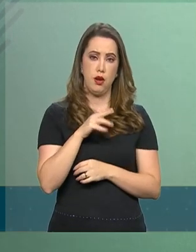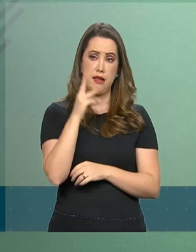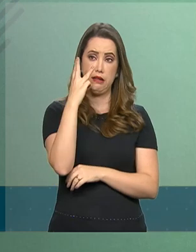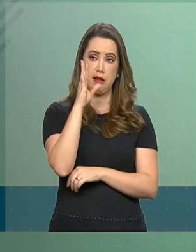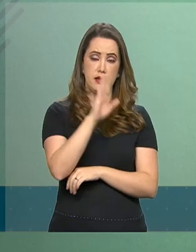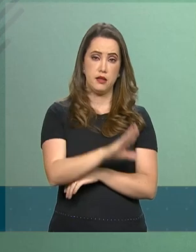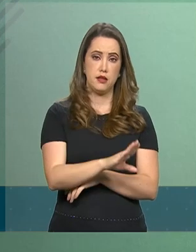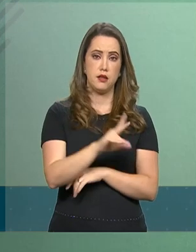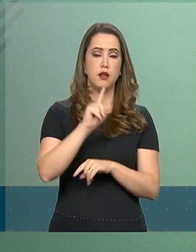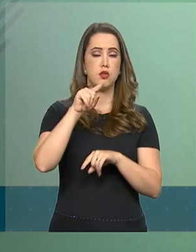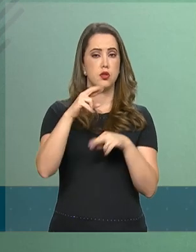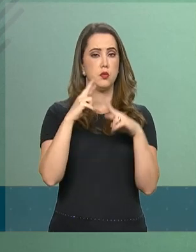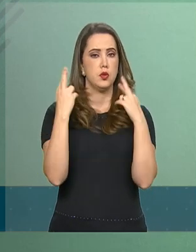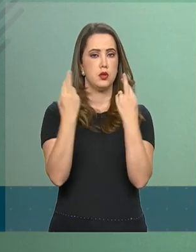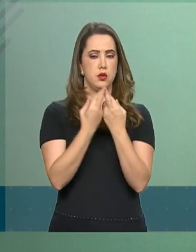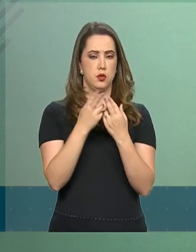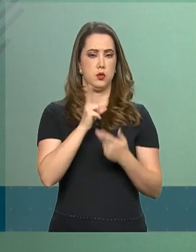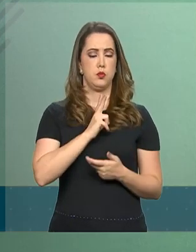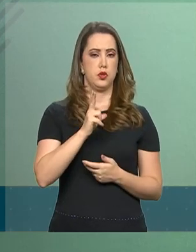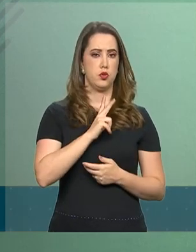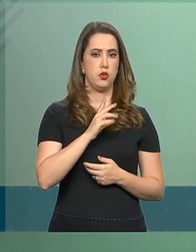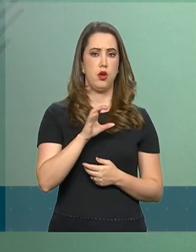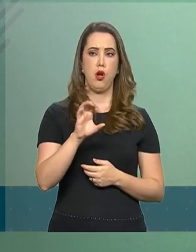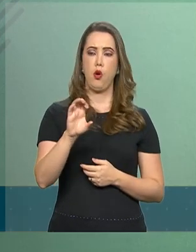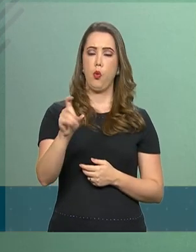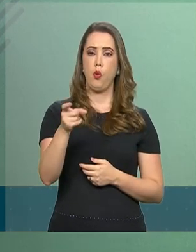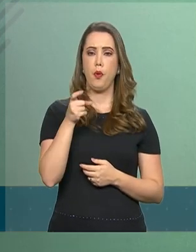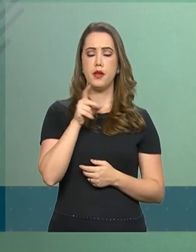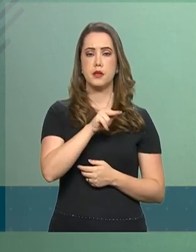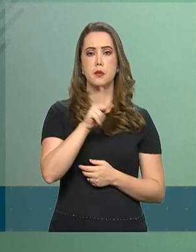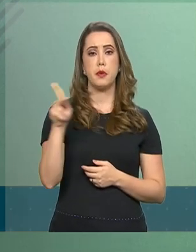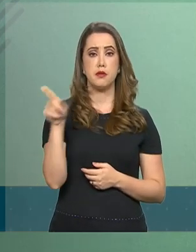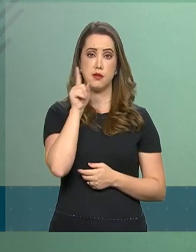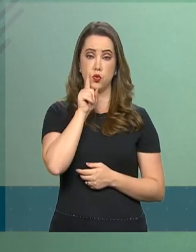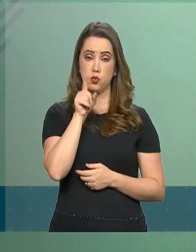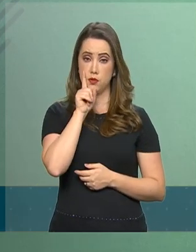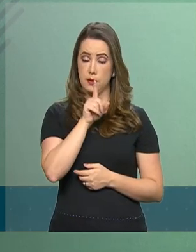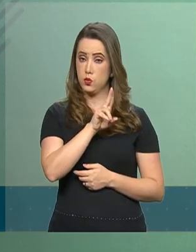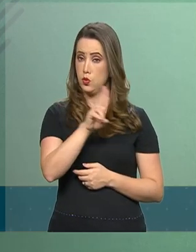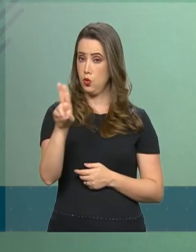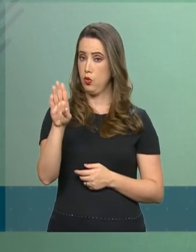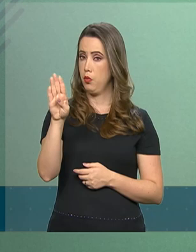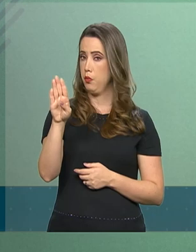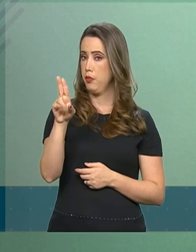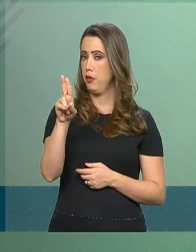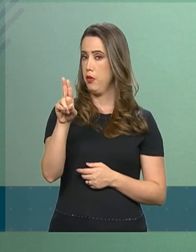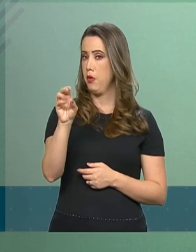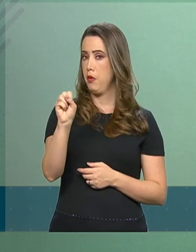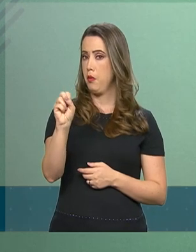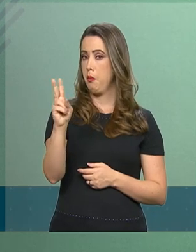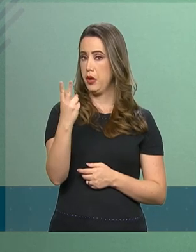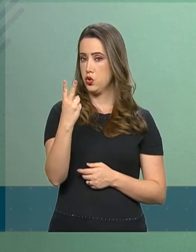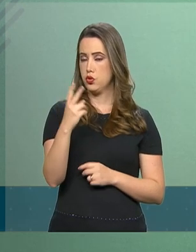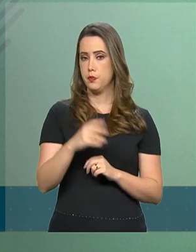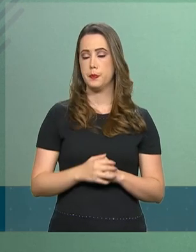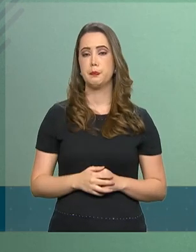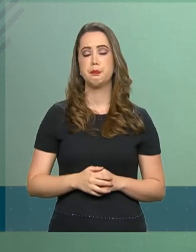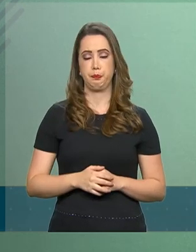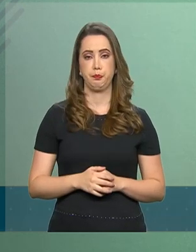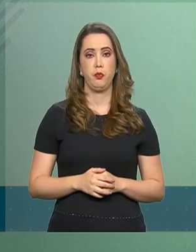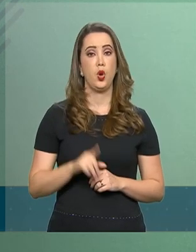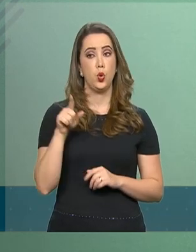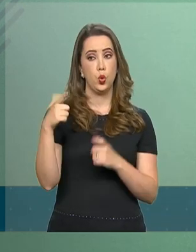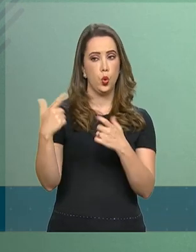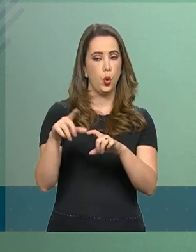privada com o ex presidente george w bush no escritório do próprio presidente